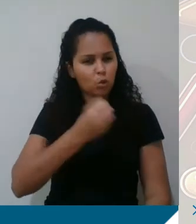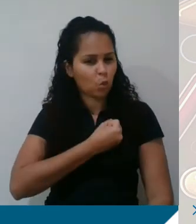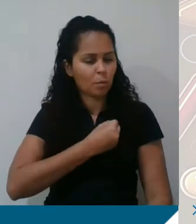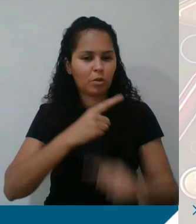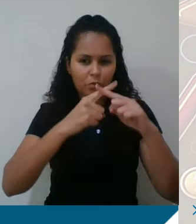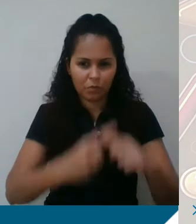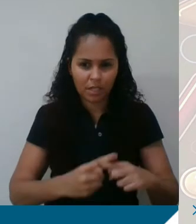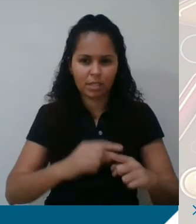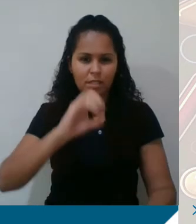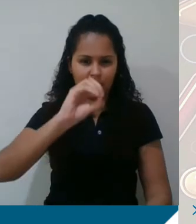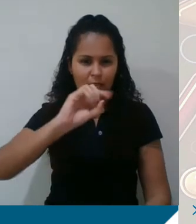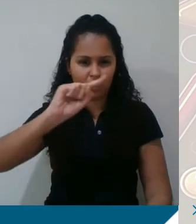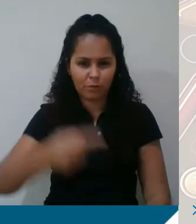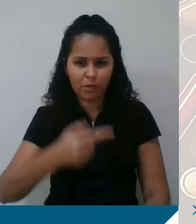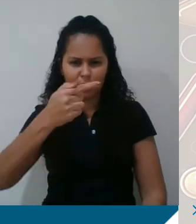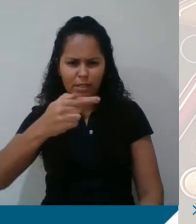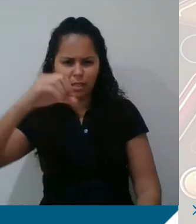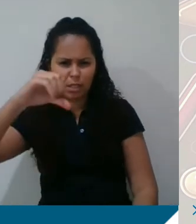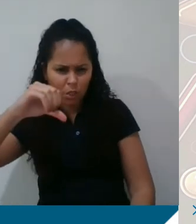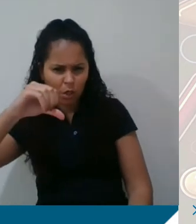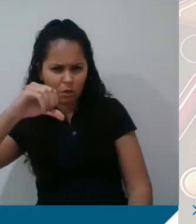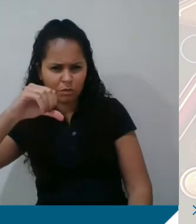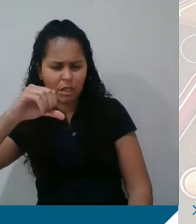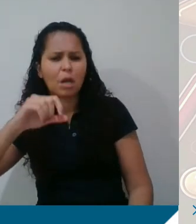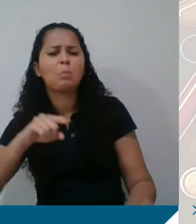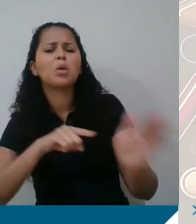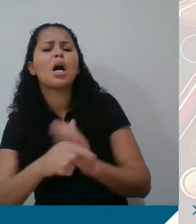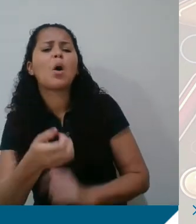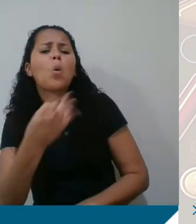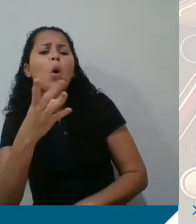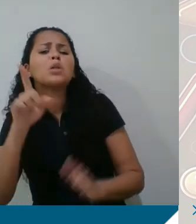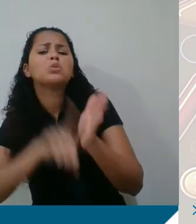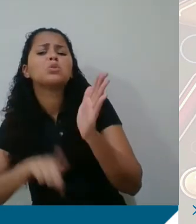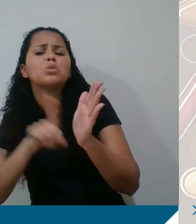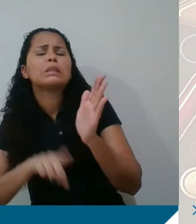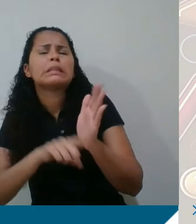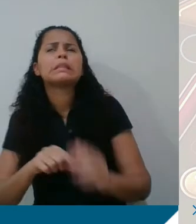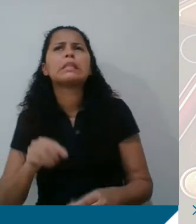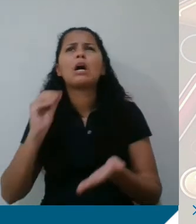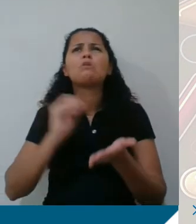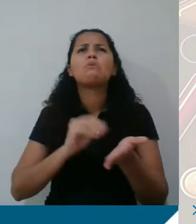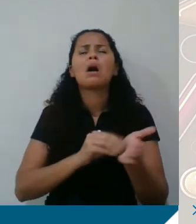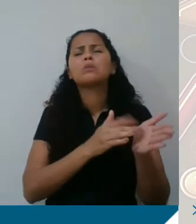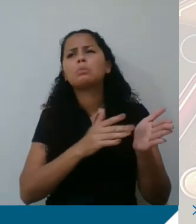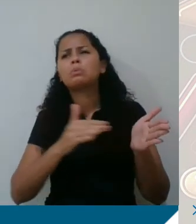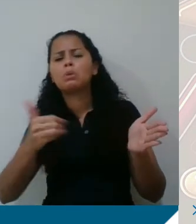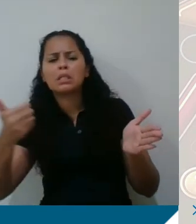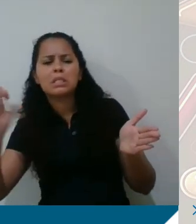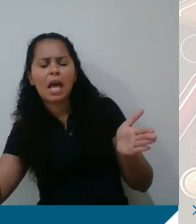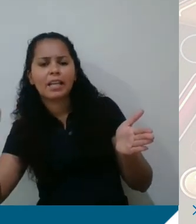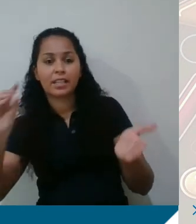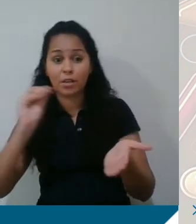multiplicá-lo por 0,79, a pergunta é, qual foi o desconto dado? 0,79, a gente vai pensar, quanto falta para chegar